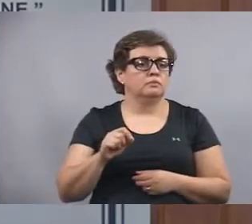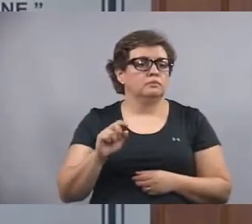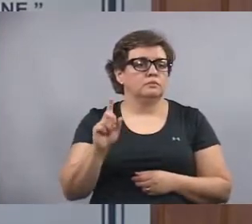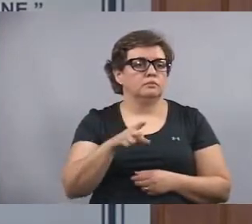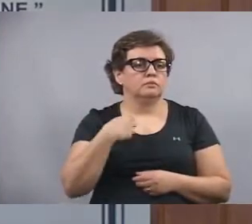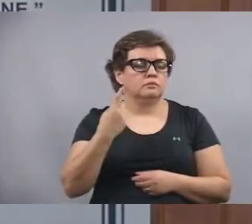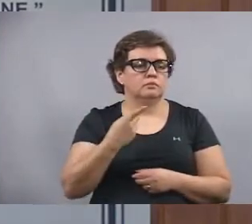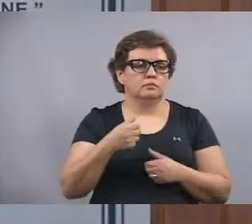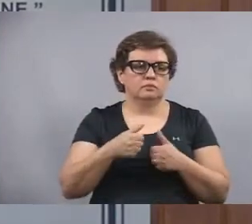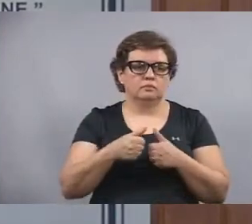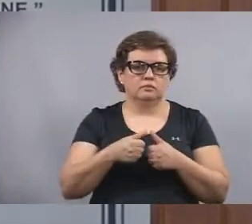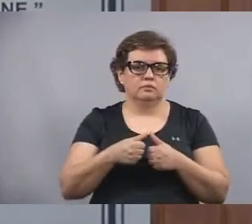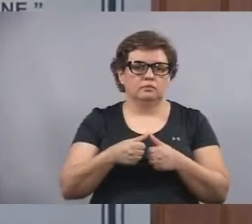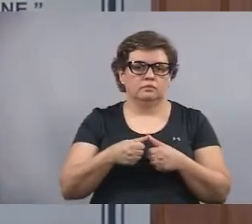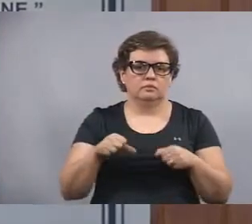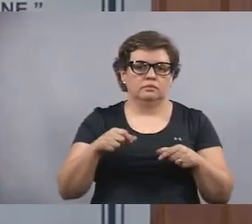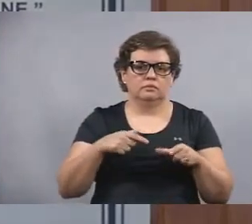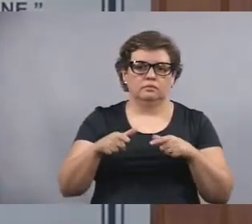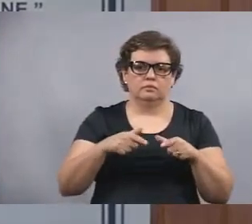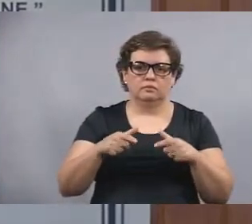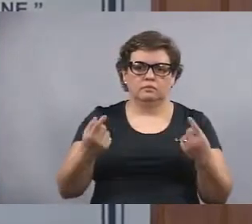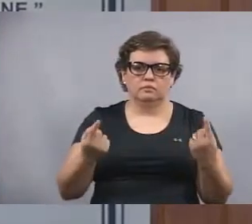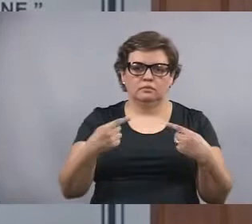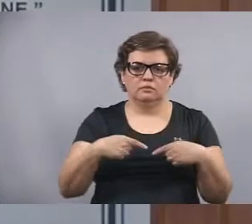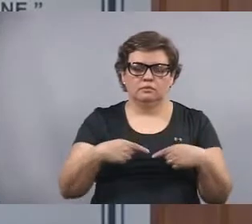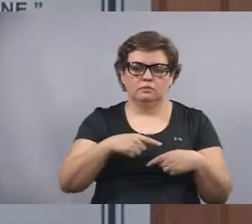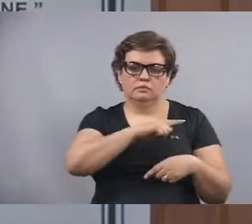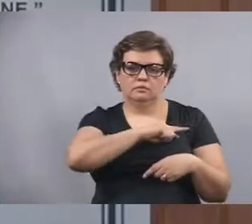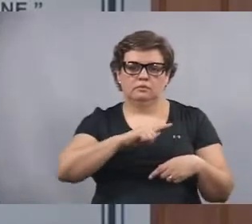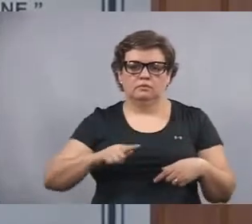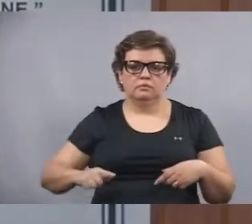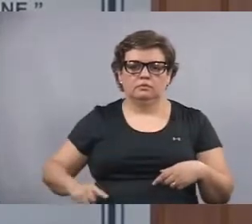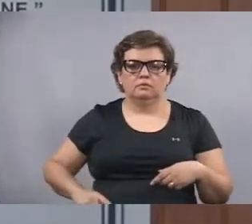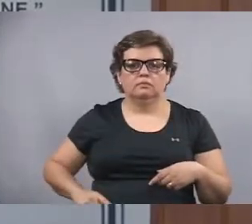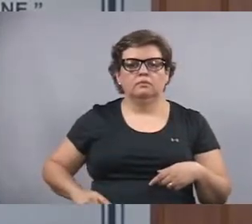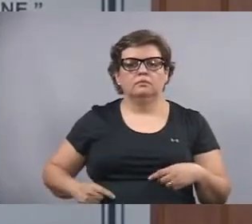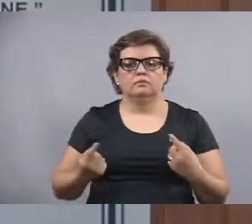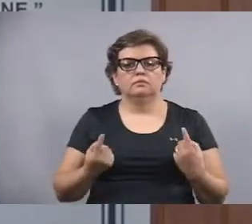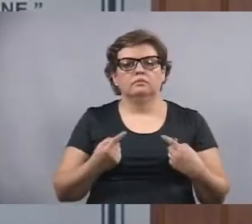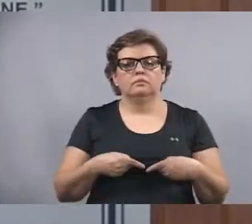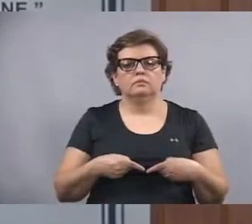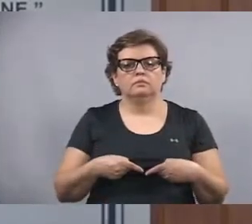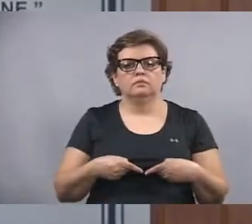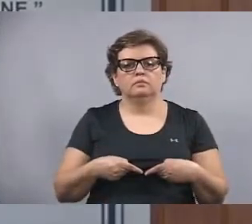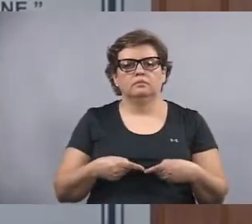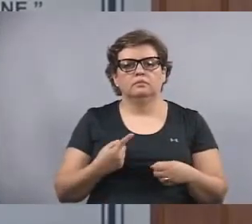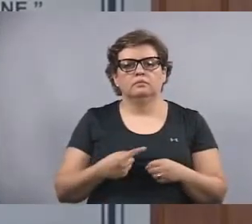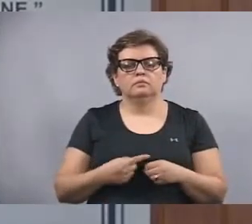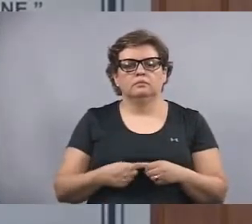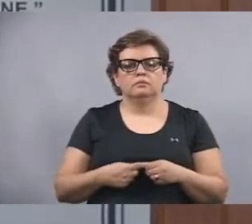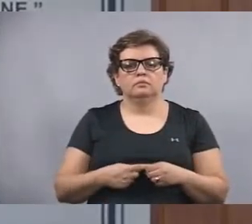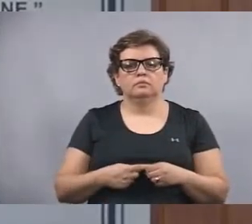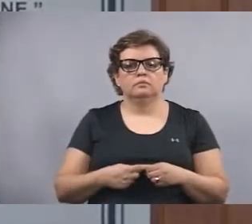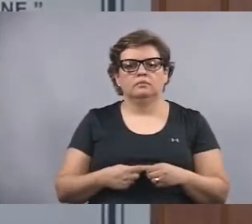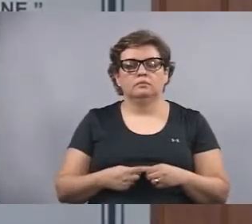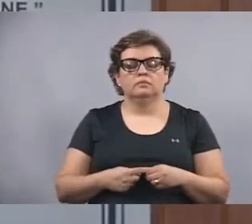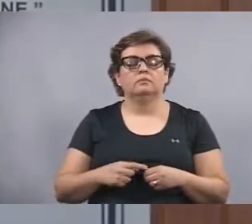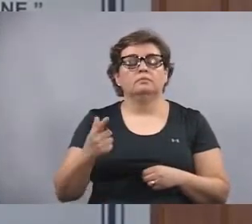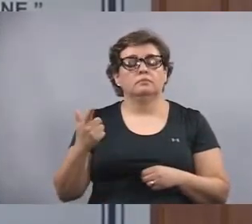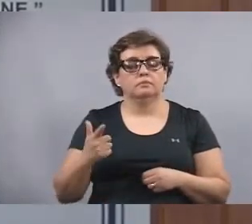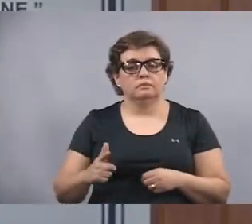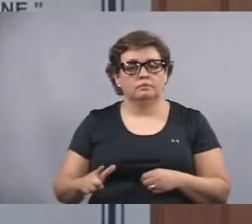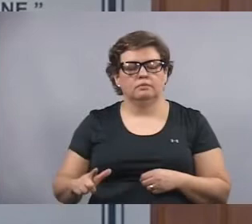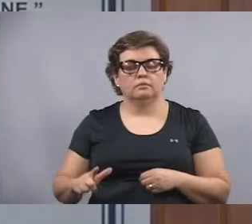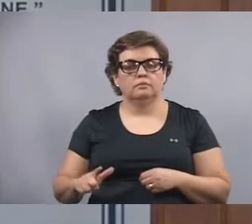nós estávamos trabalhando contra o governo, contra a cidade. E mais uma